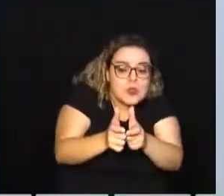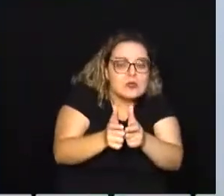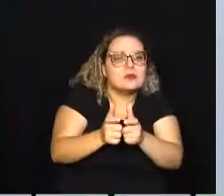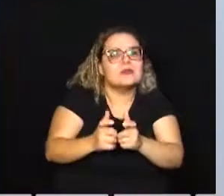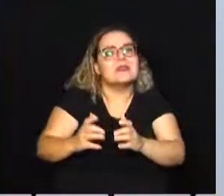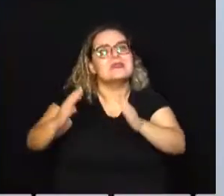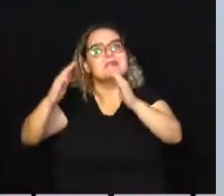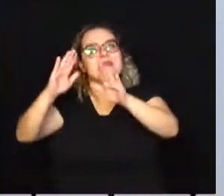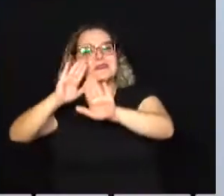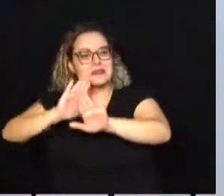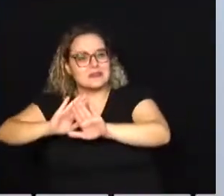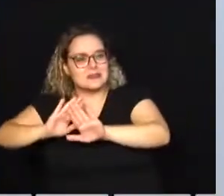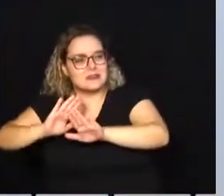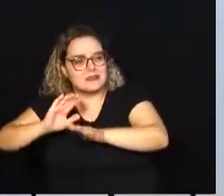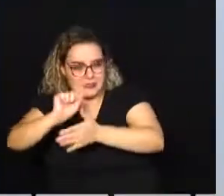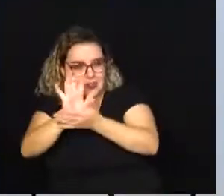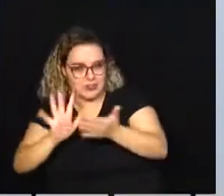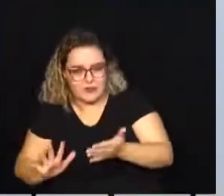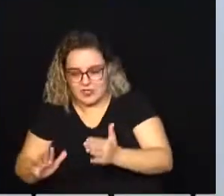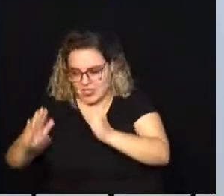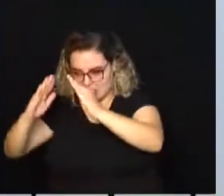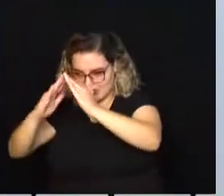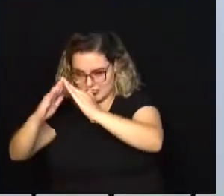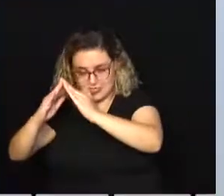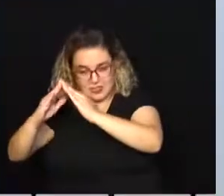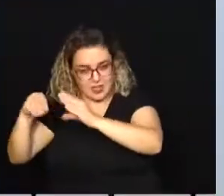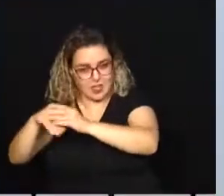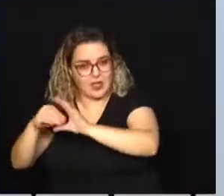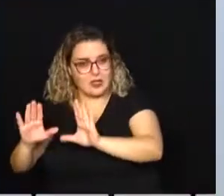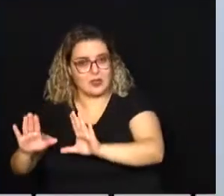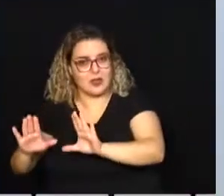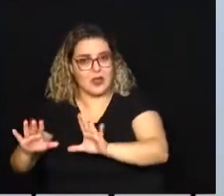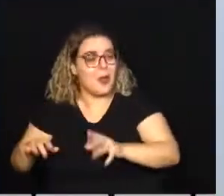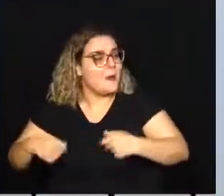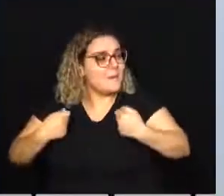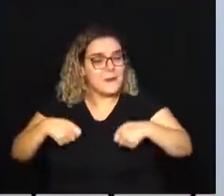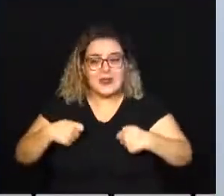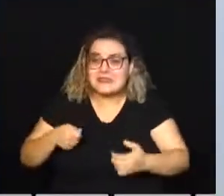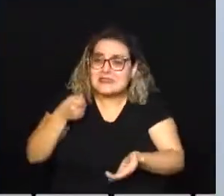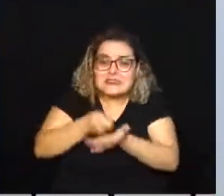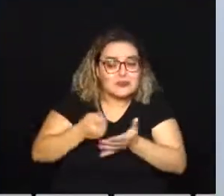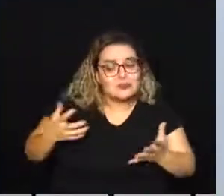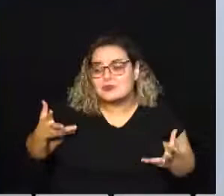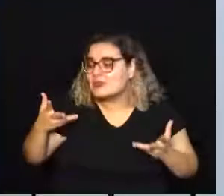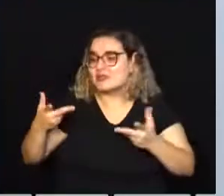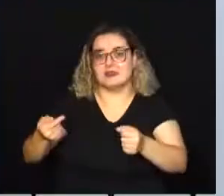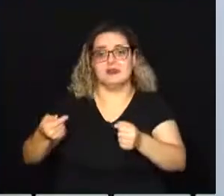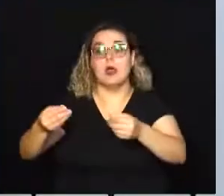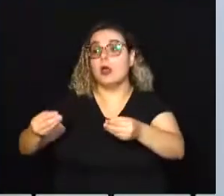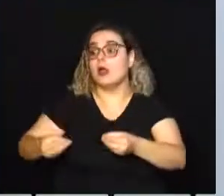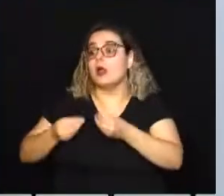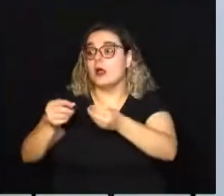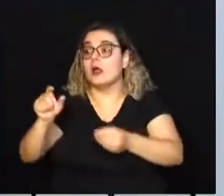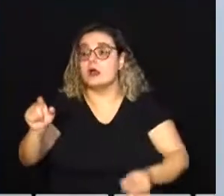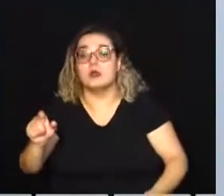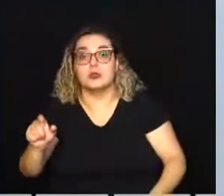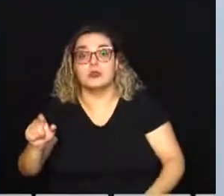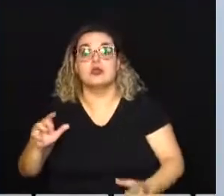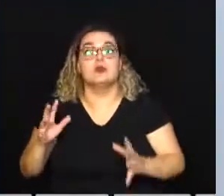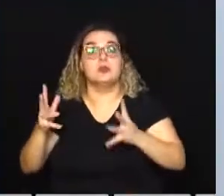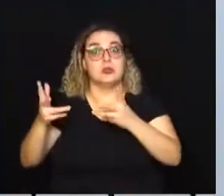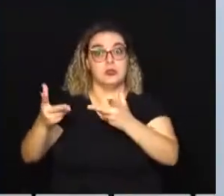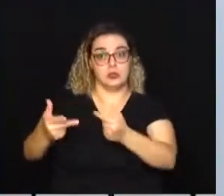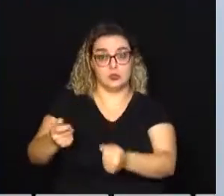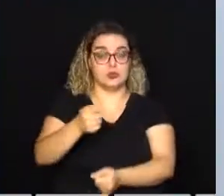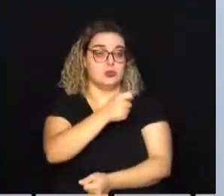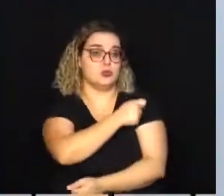sendo oferecidas deveriam ser universais e garantidas para todos. Então, a entrega de chips realmente para todos os alunos